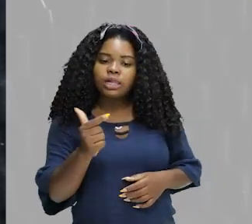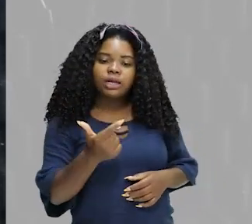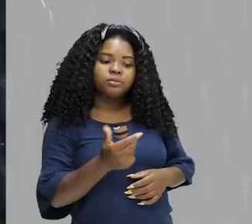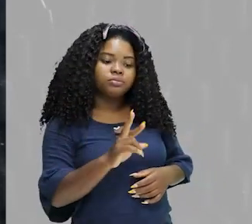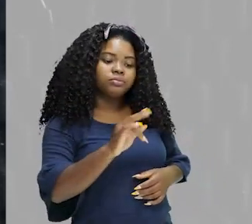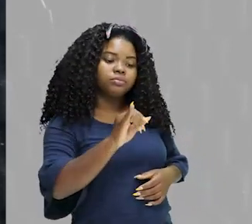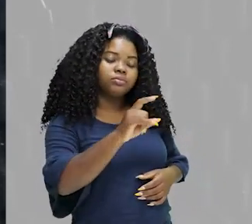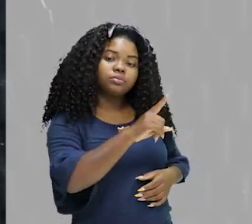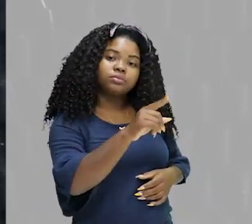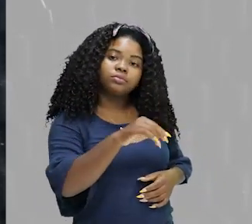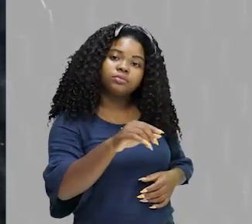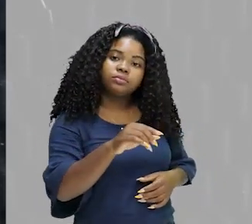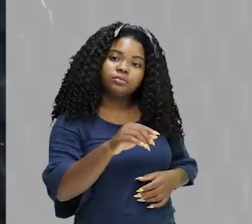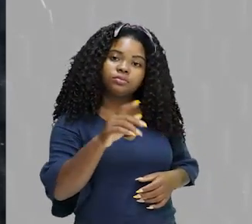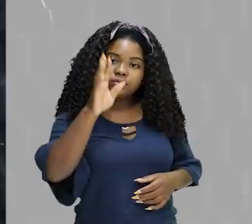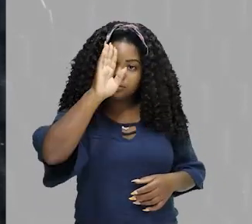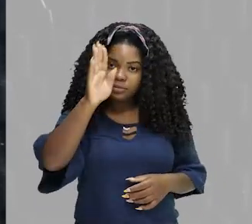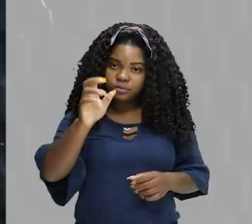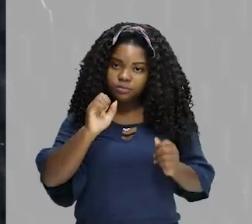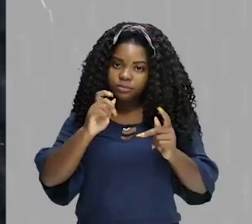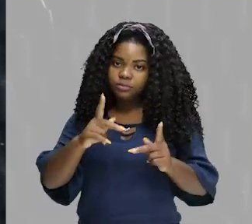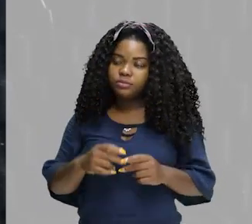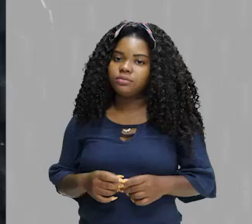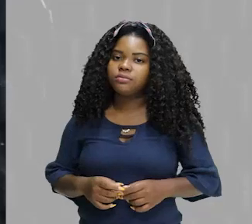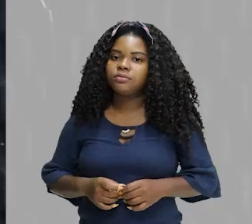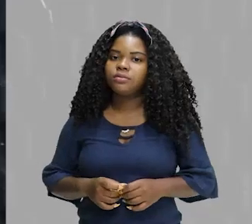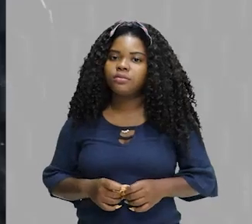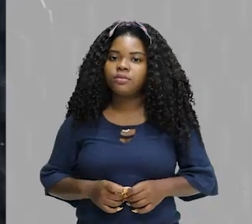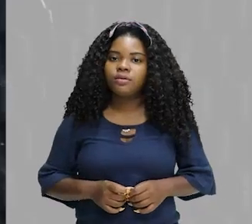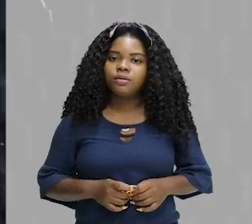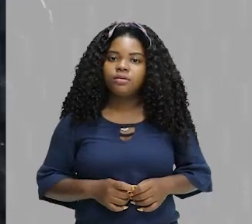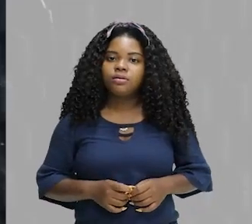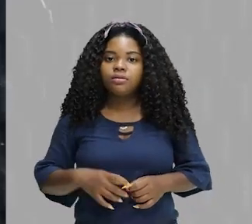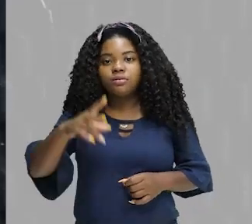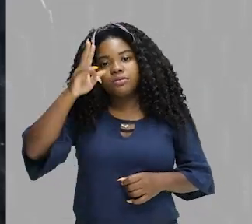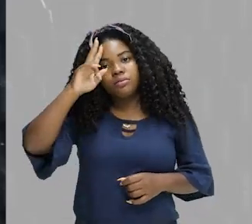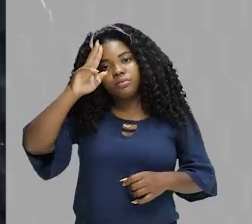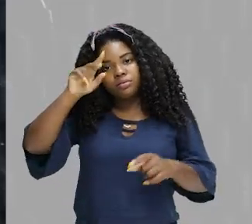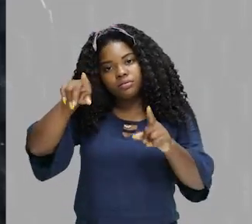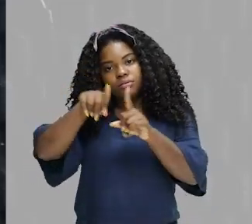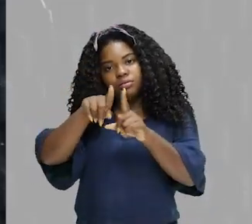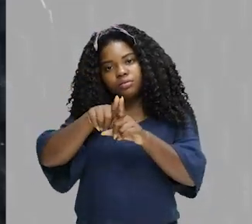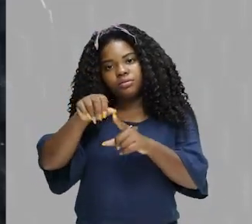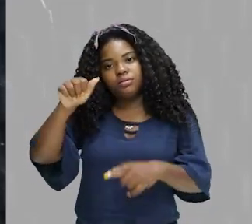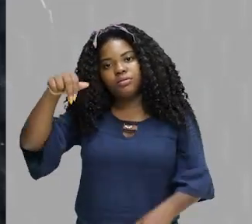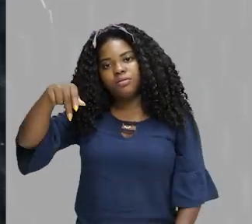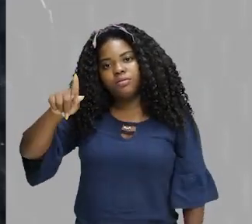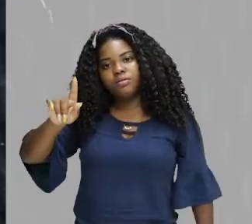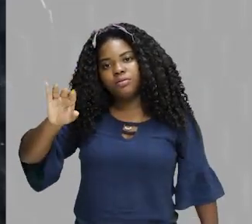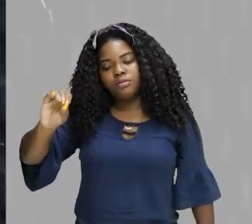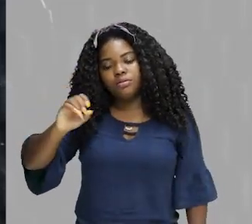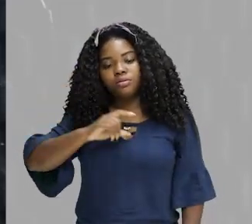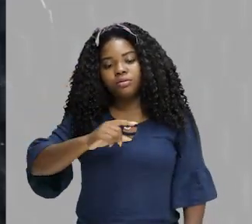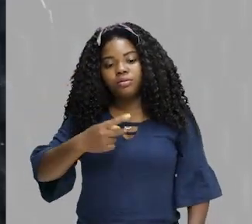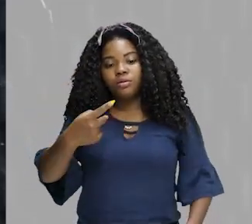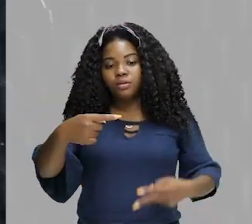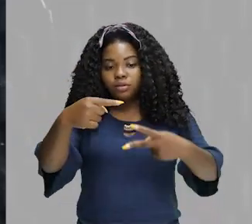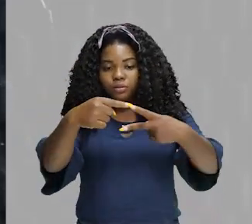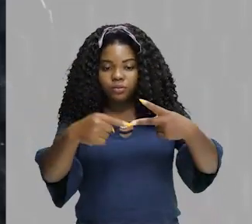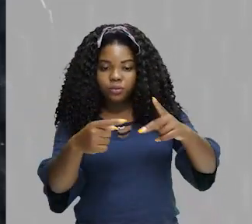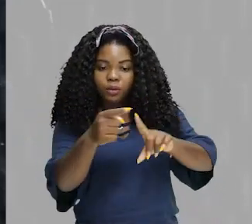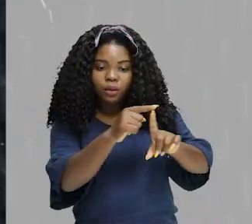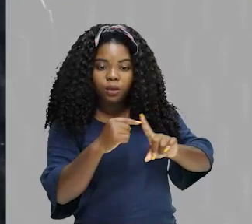plantas dicotiledôneas, né? Vamos lembrar que as angiospermas, elas têm dois tipos, né? Dois